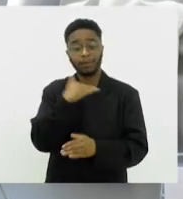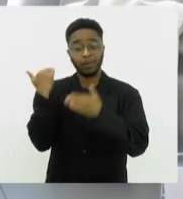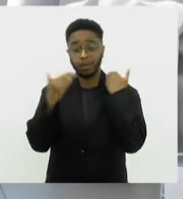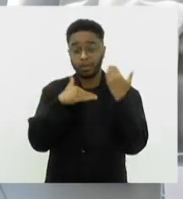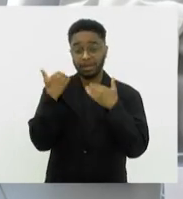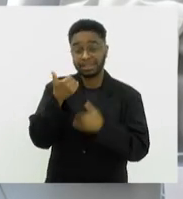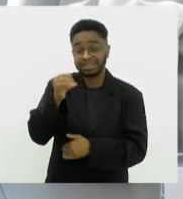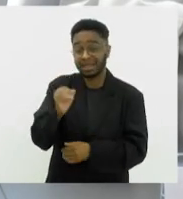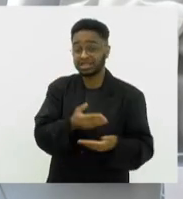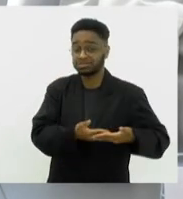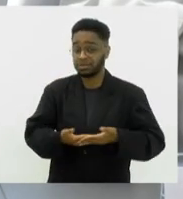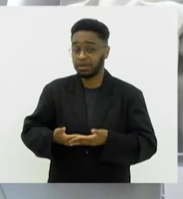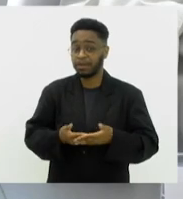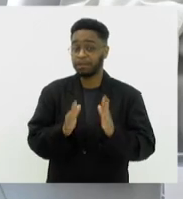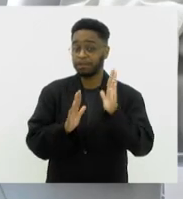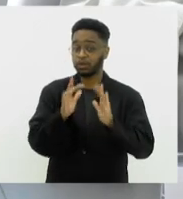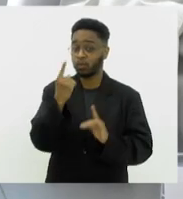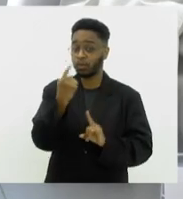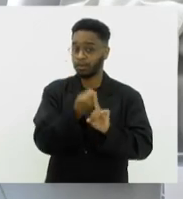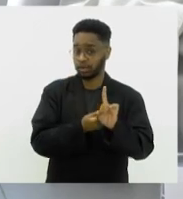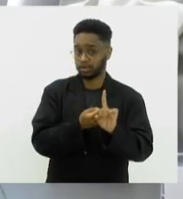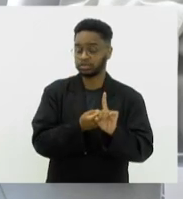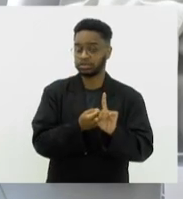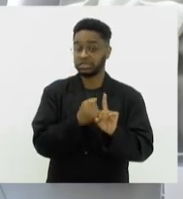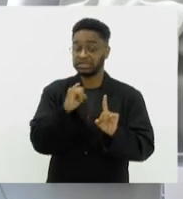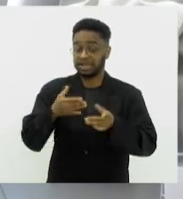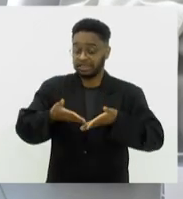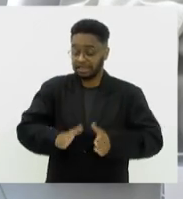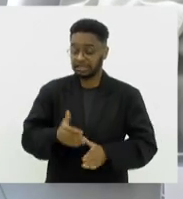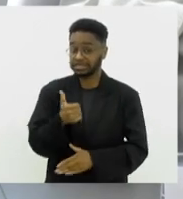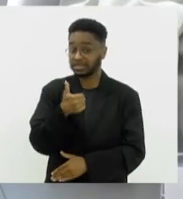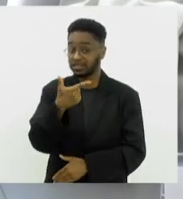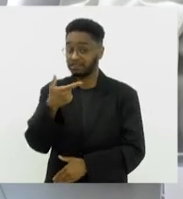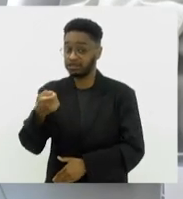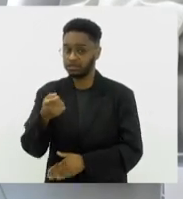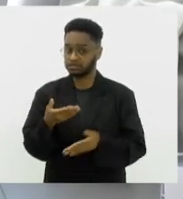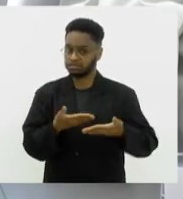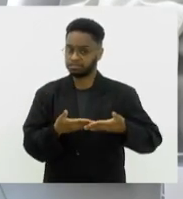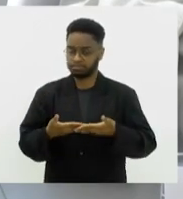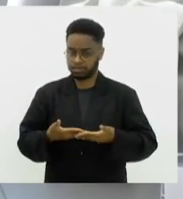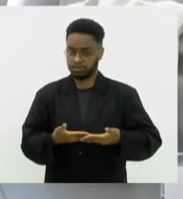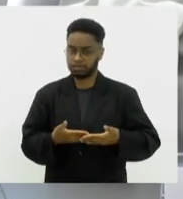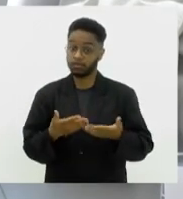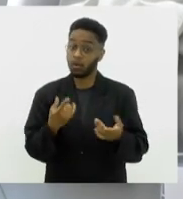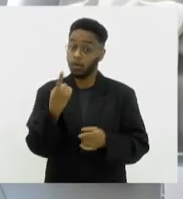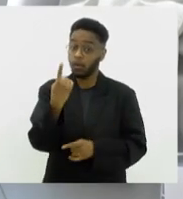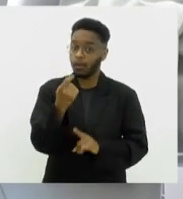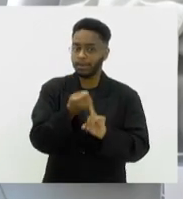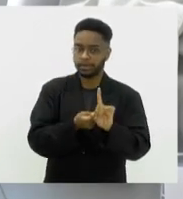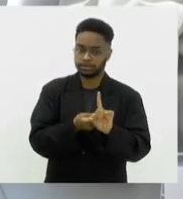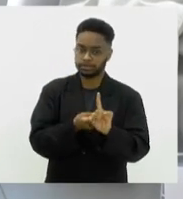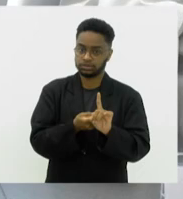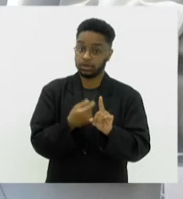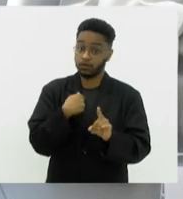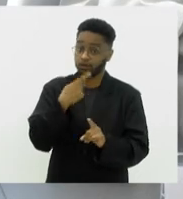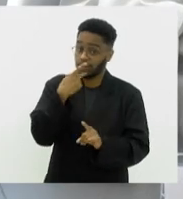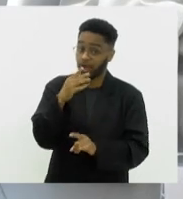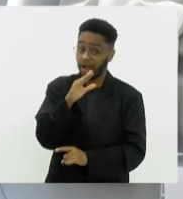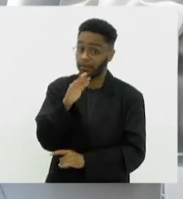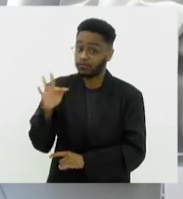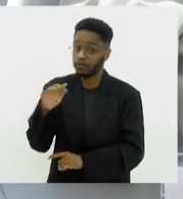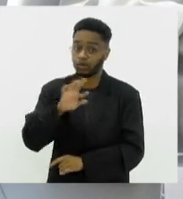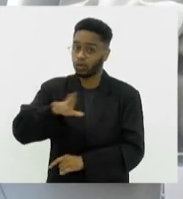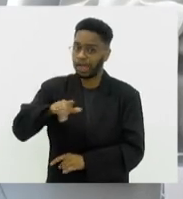um mês num hospital de 120 bebês nascidos em um mês em qualquer outro hospital e eu tô falando que é Cabo Frio não foi o